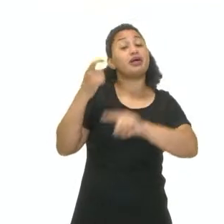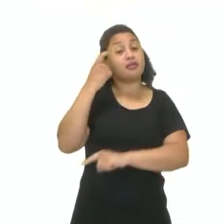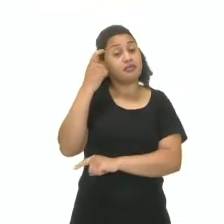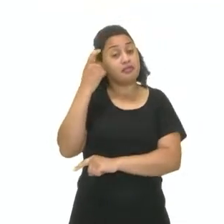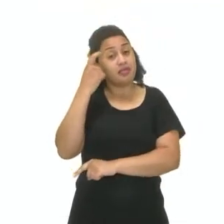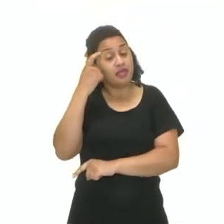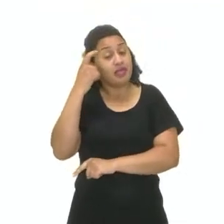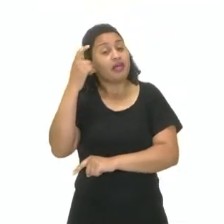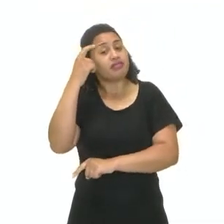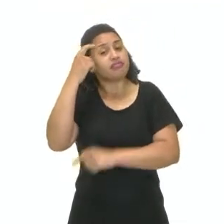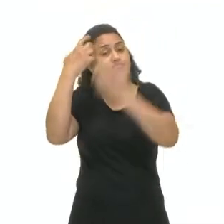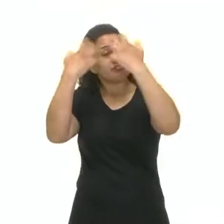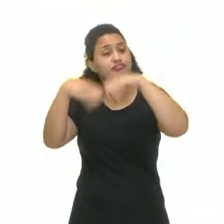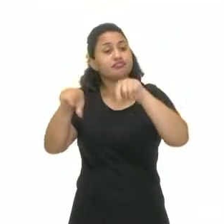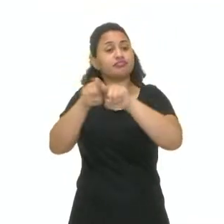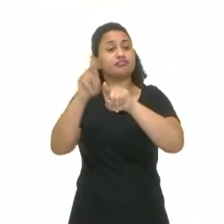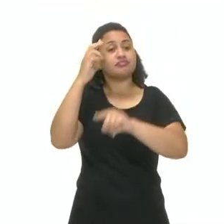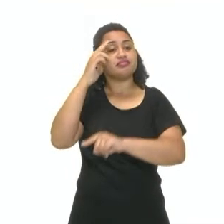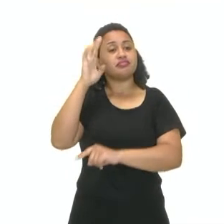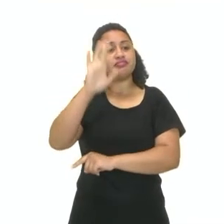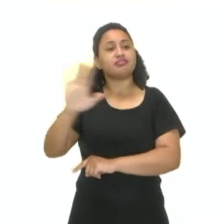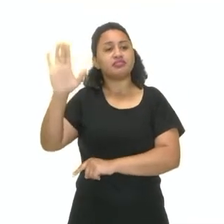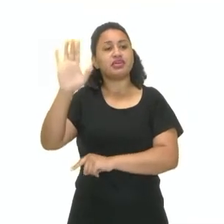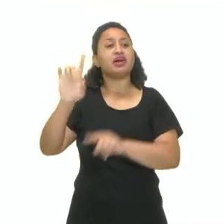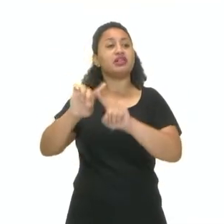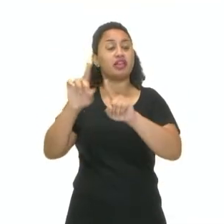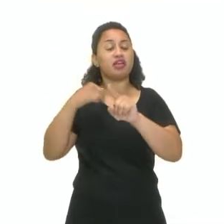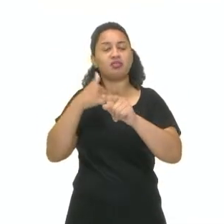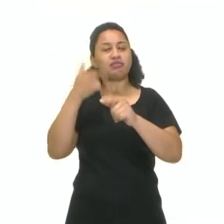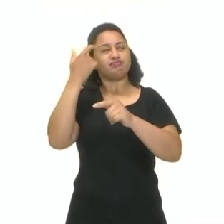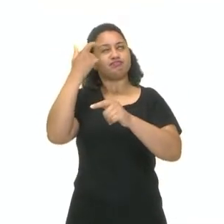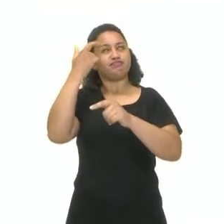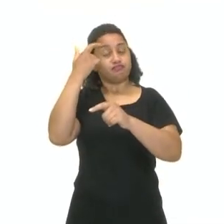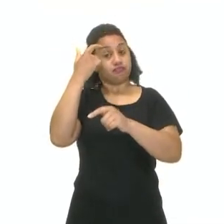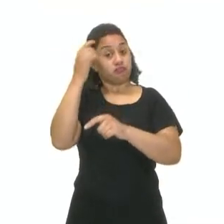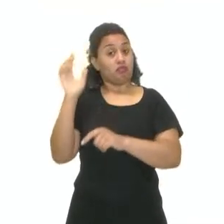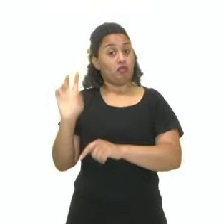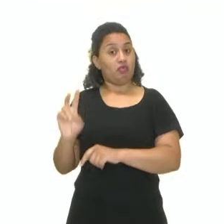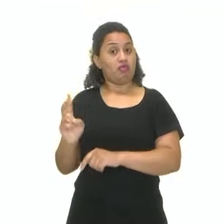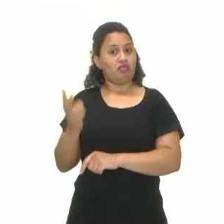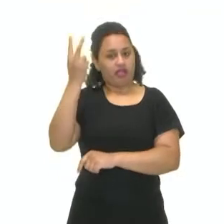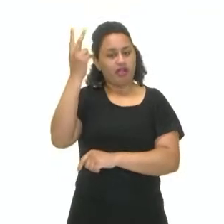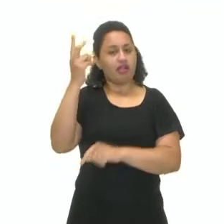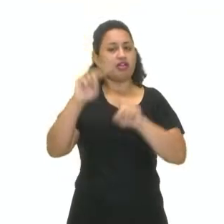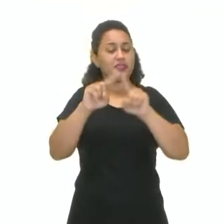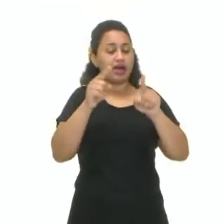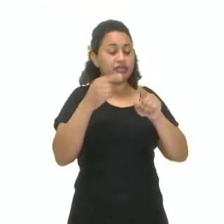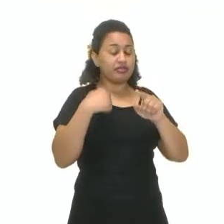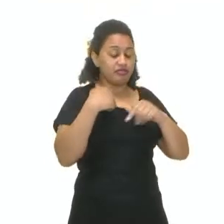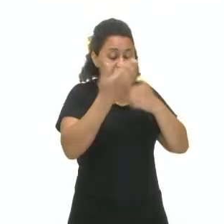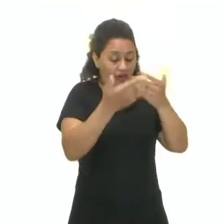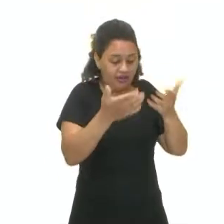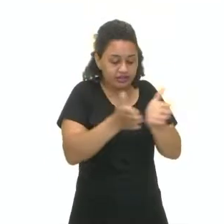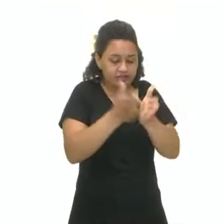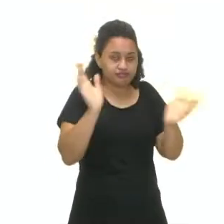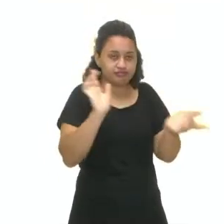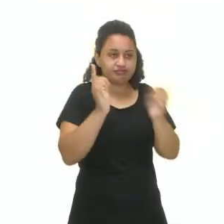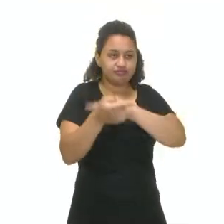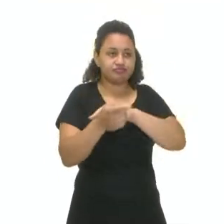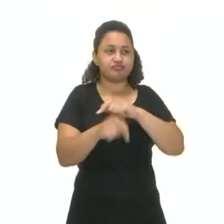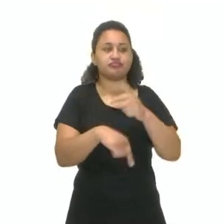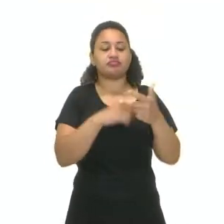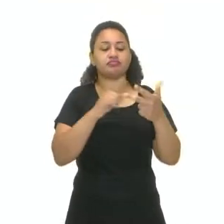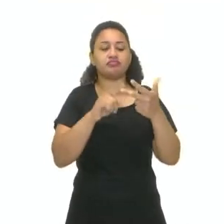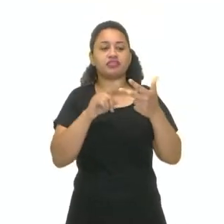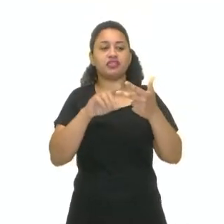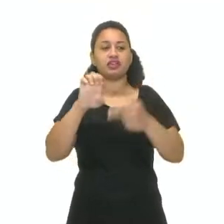uma riqueza subjetiva que contrasta com a pobreza exterior. O escapismo, né, uma característica bem